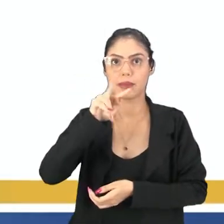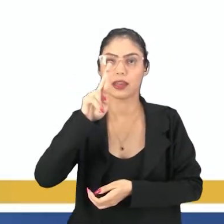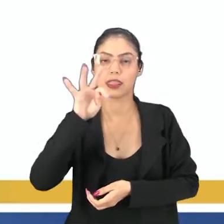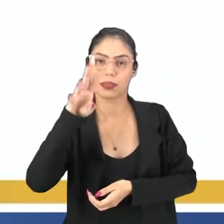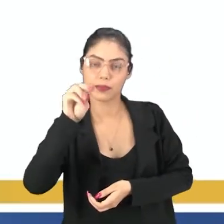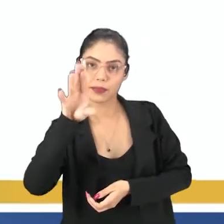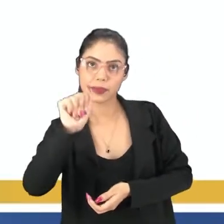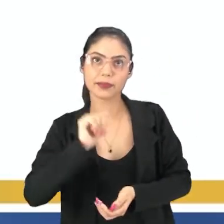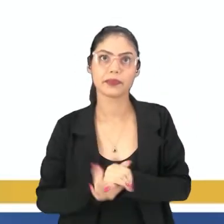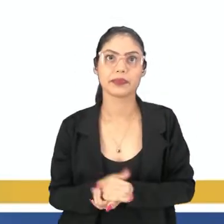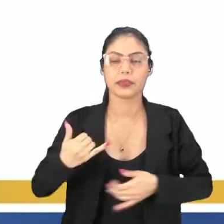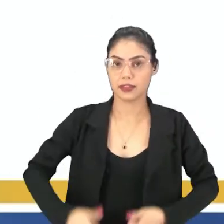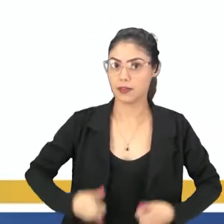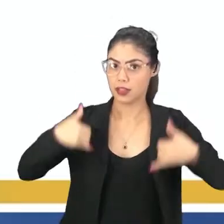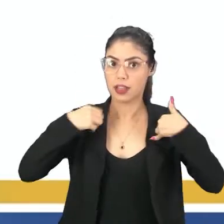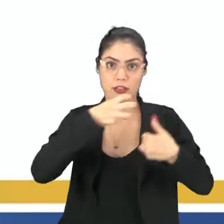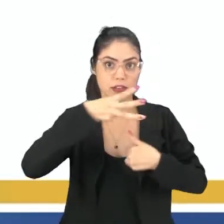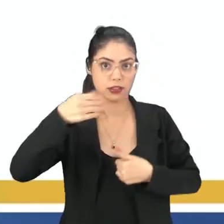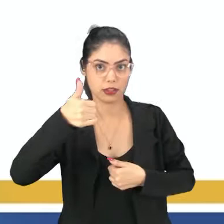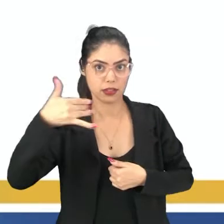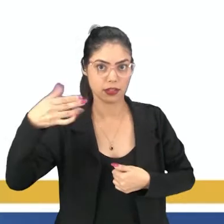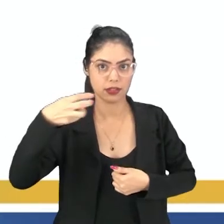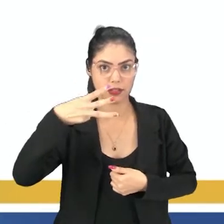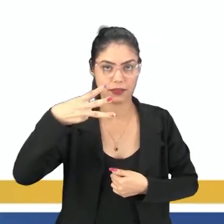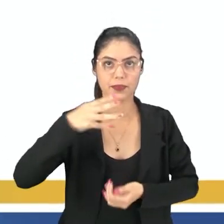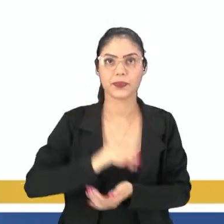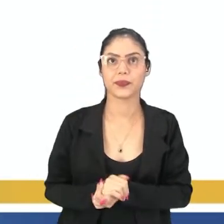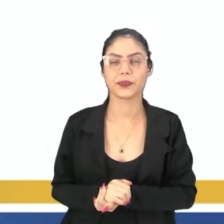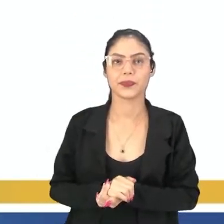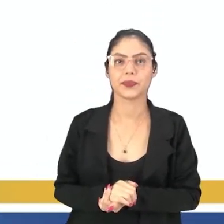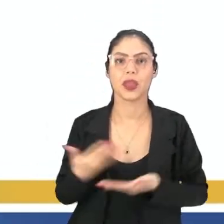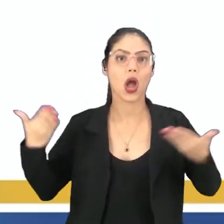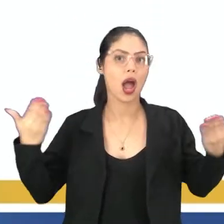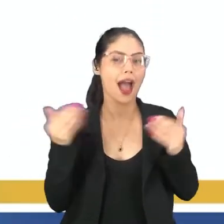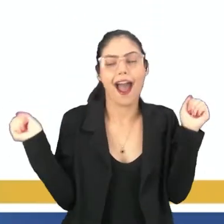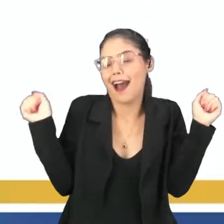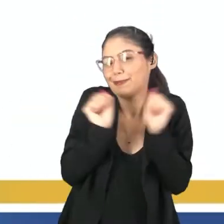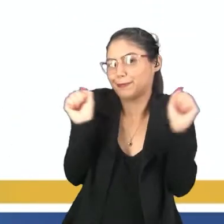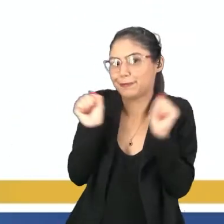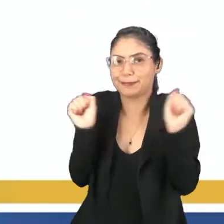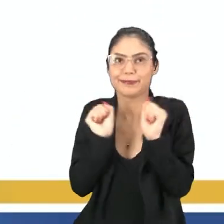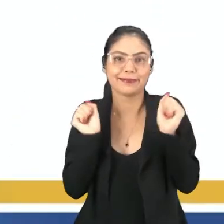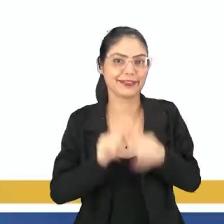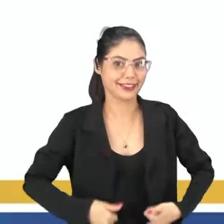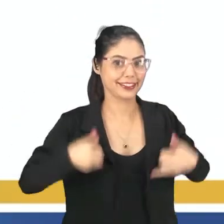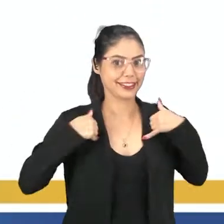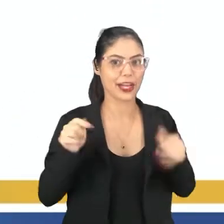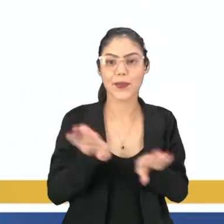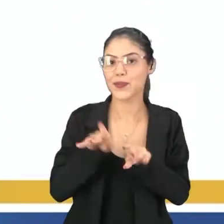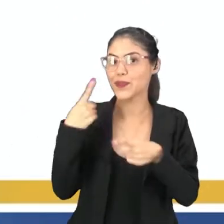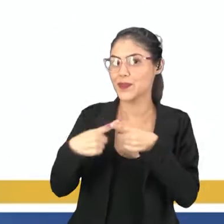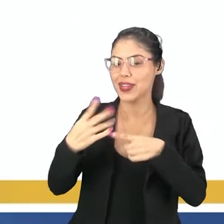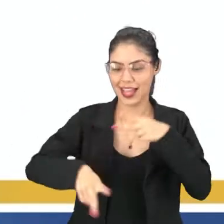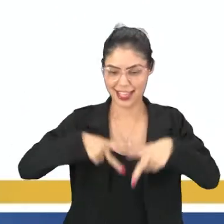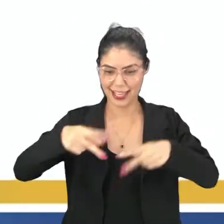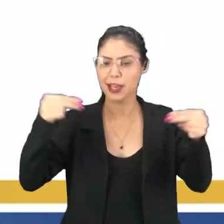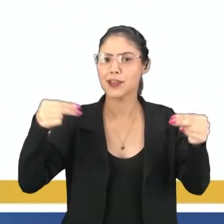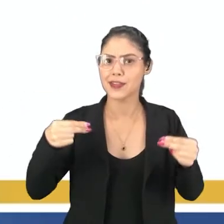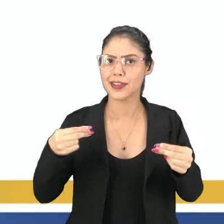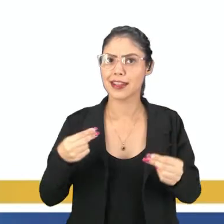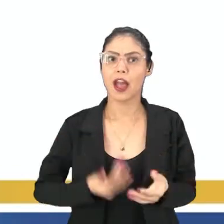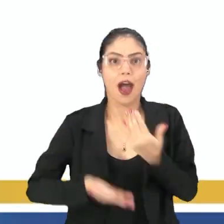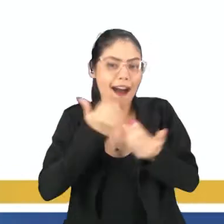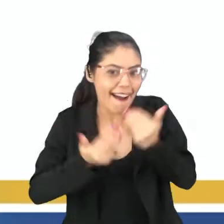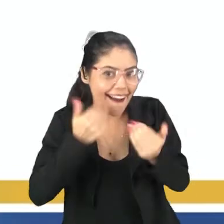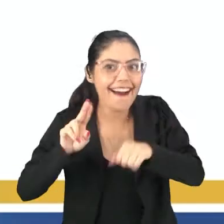Indaiatuba. Meu aniversário é no dia 13 de março. Eu adoro fazer aniversário, pois eu ganho muitos presentes e como